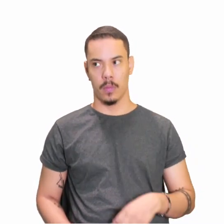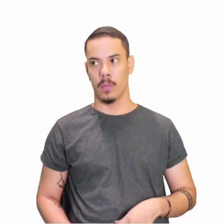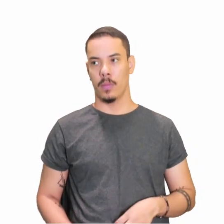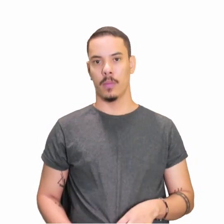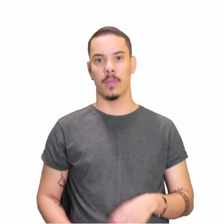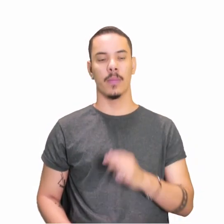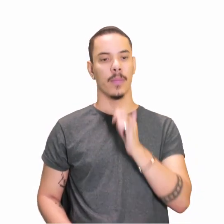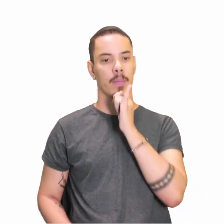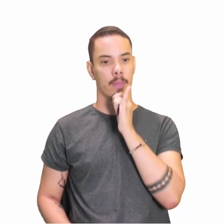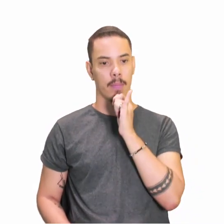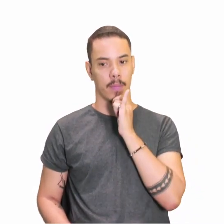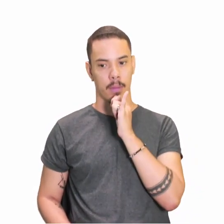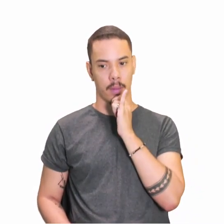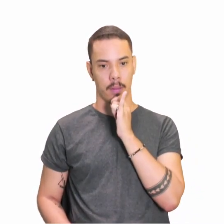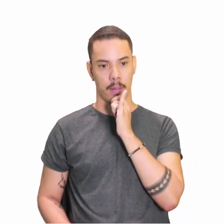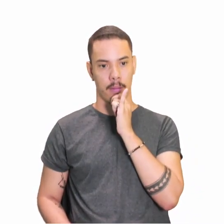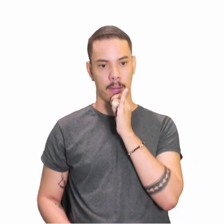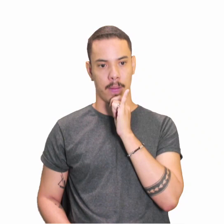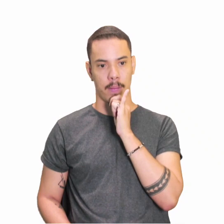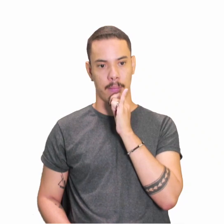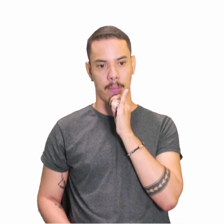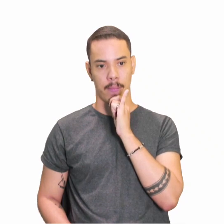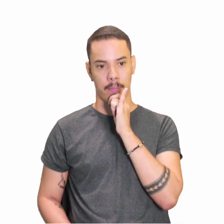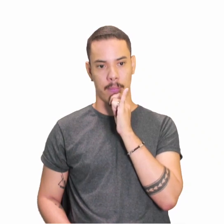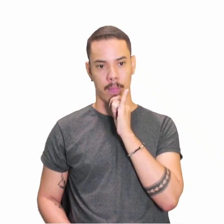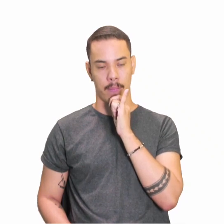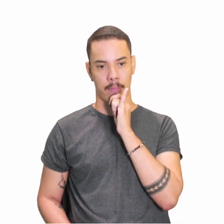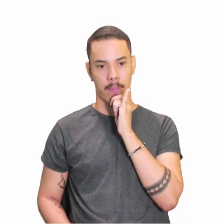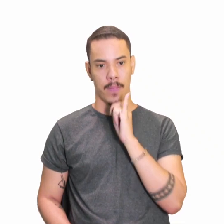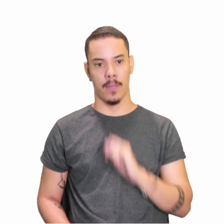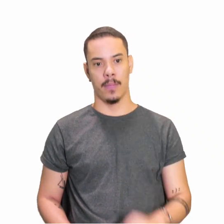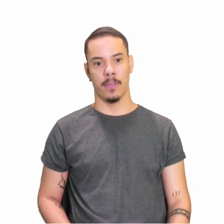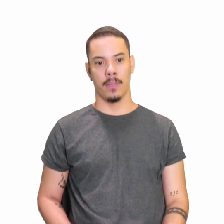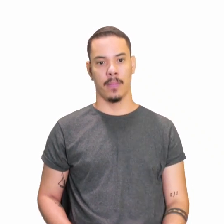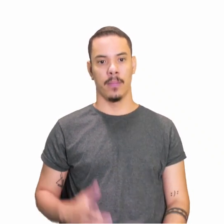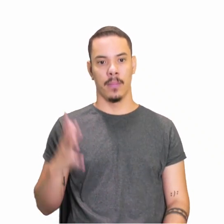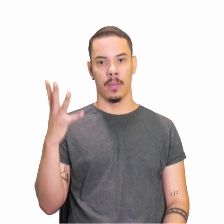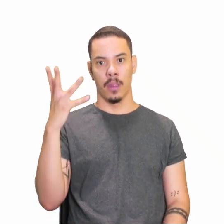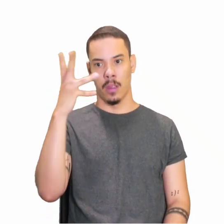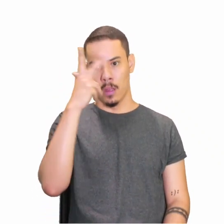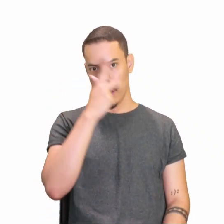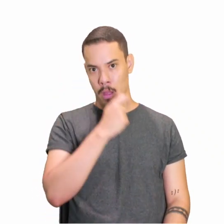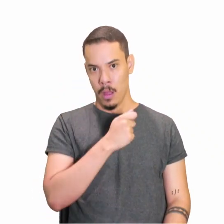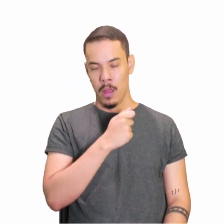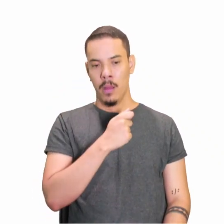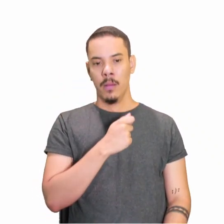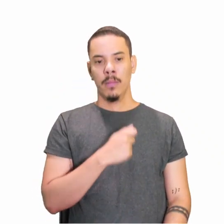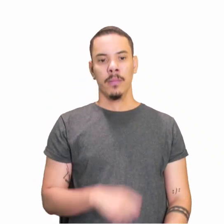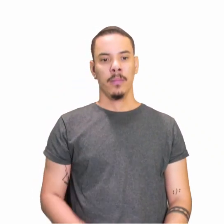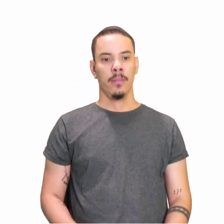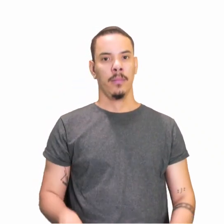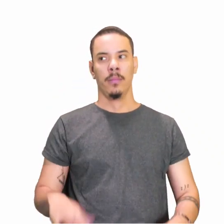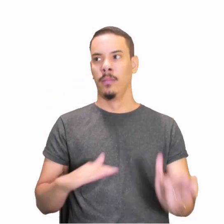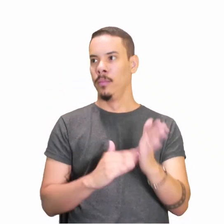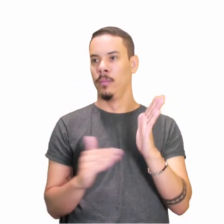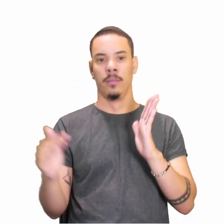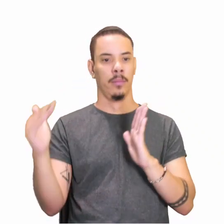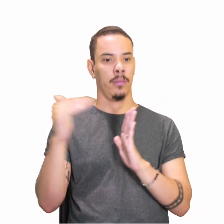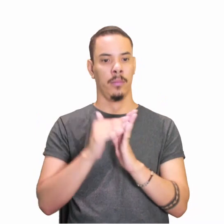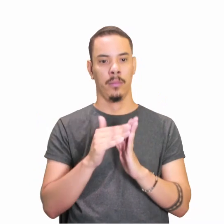a um exemplo de um conto. A beleza total de Drummond. A beleza